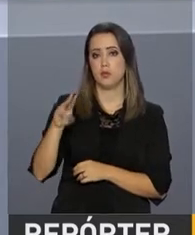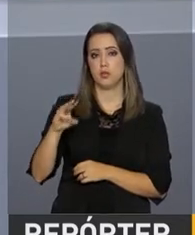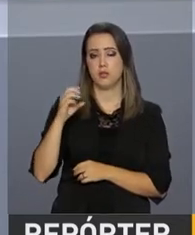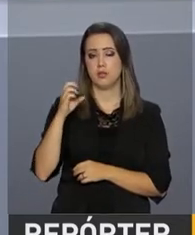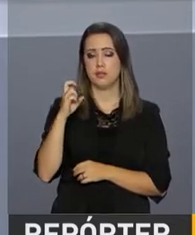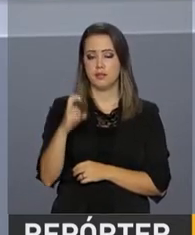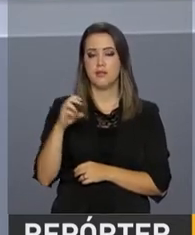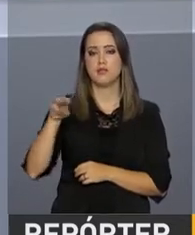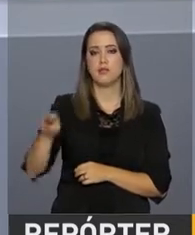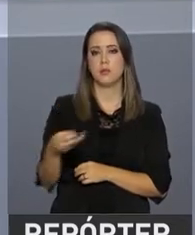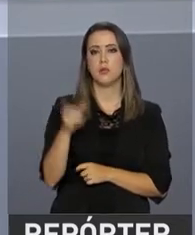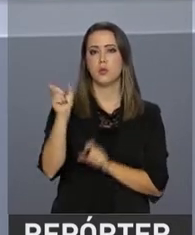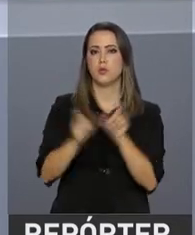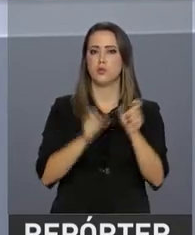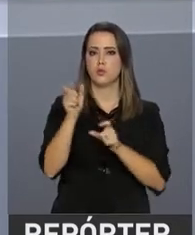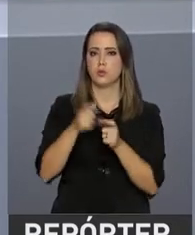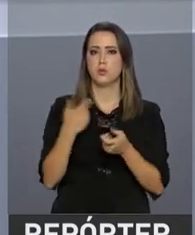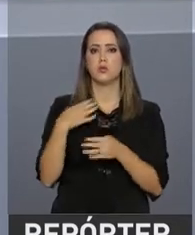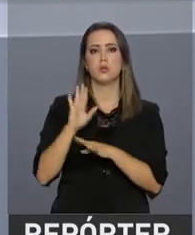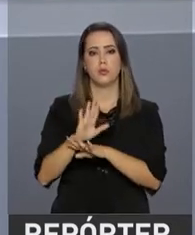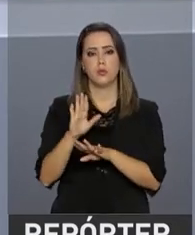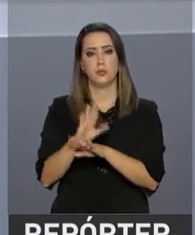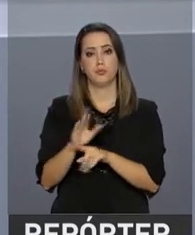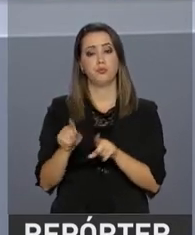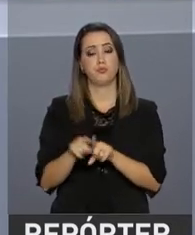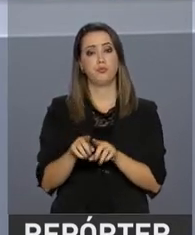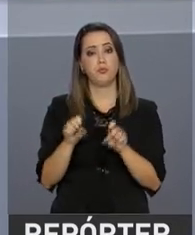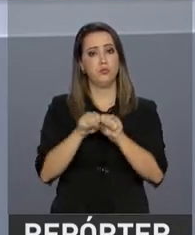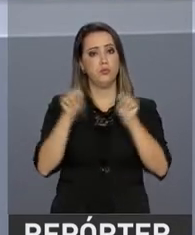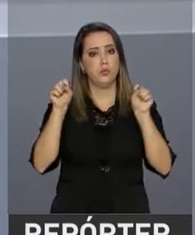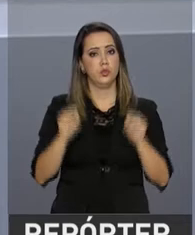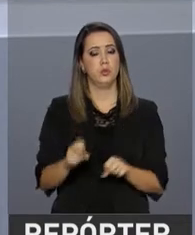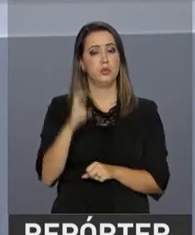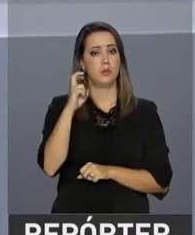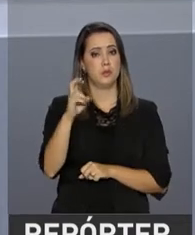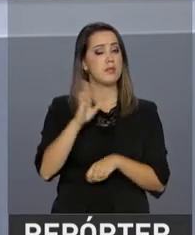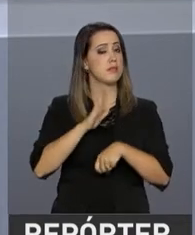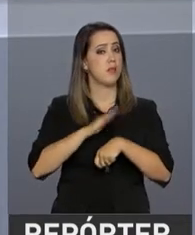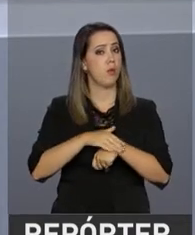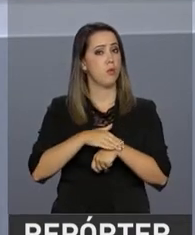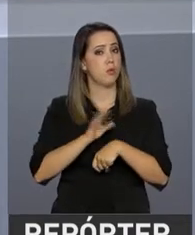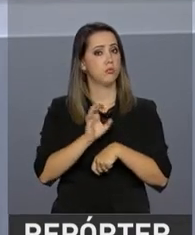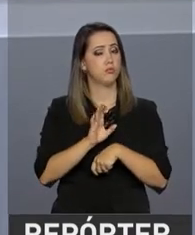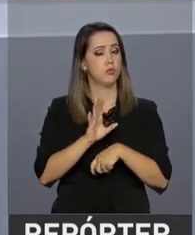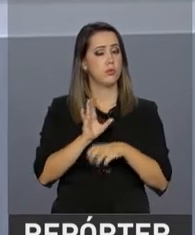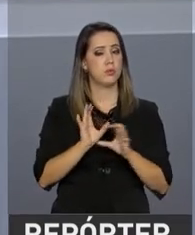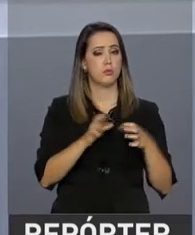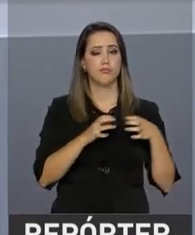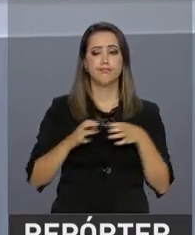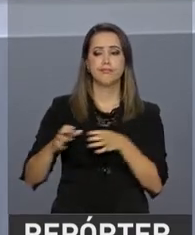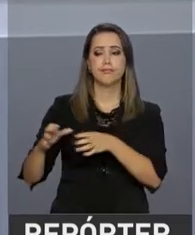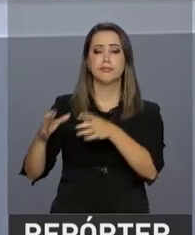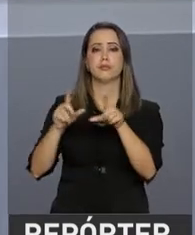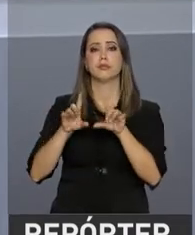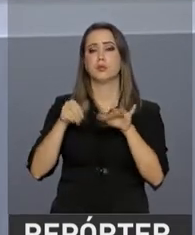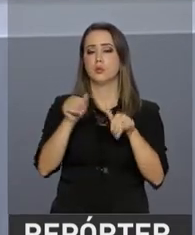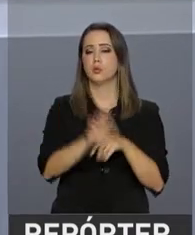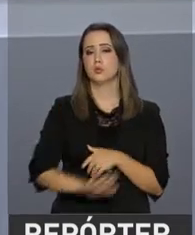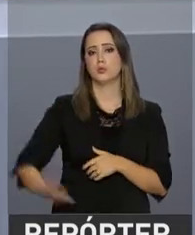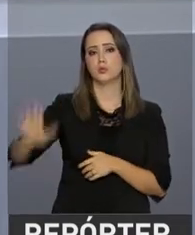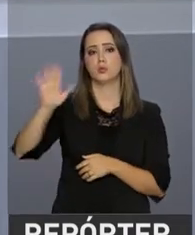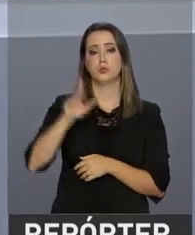sejam beneficiadas o sistema será implantado em cinco etapas ao longo de 2018 em todas as empresas do